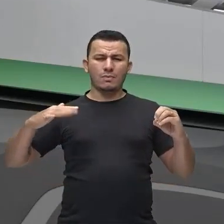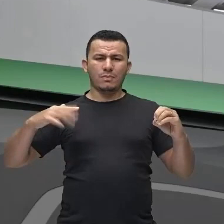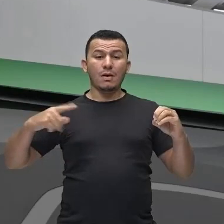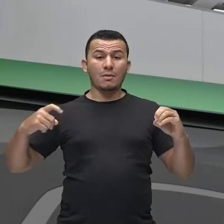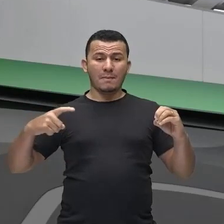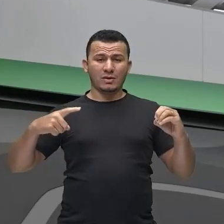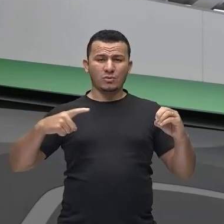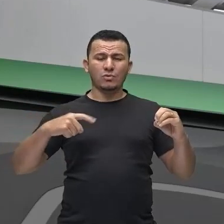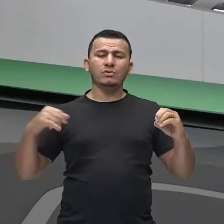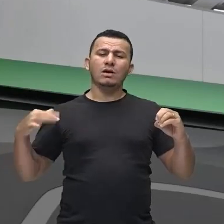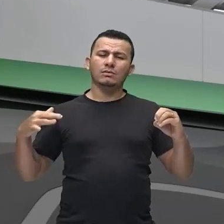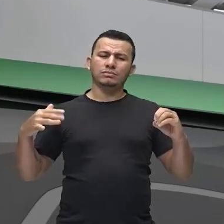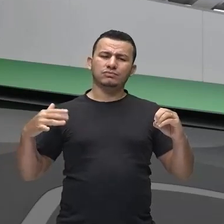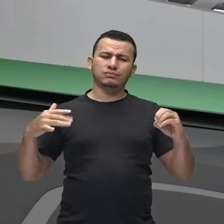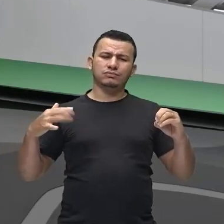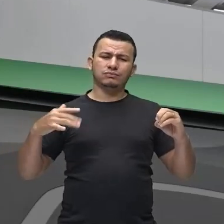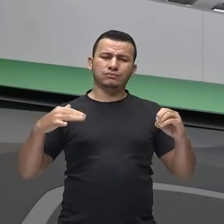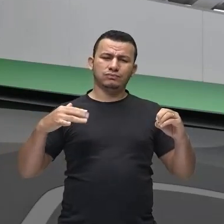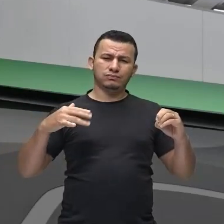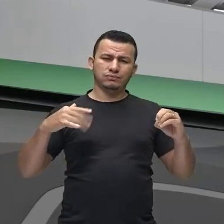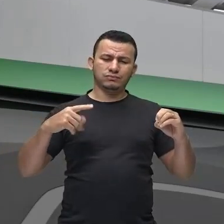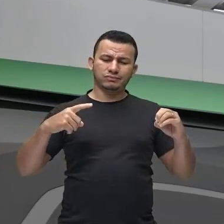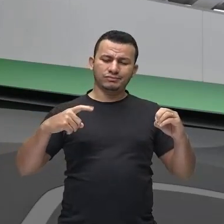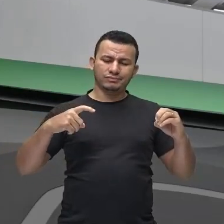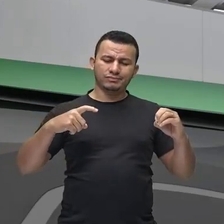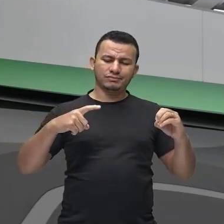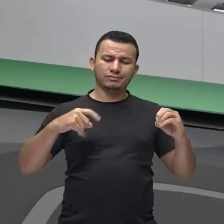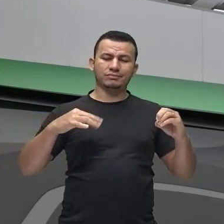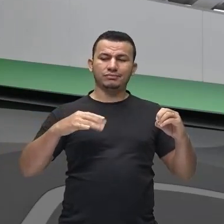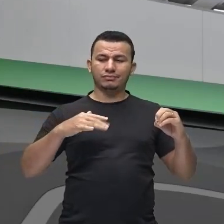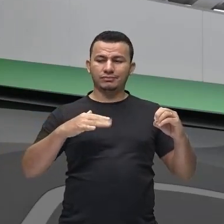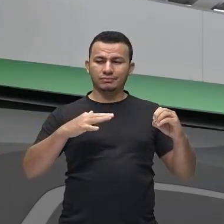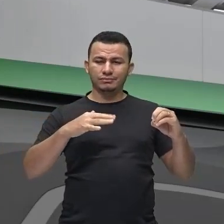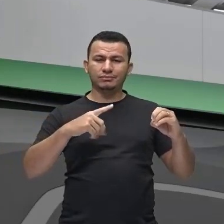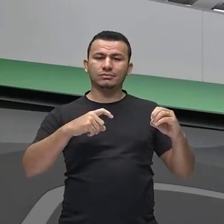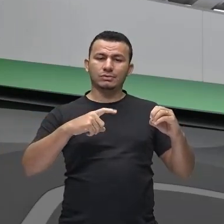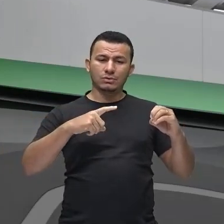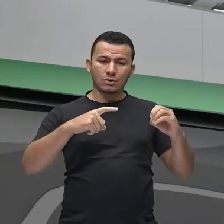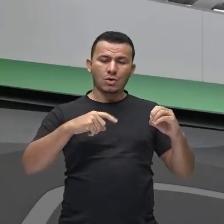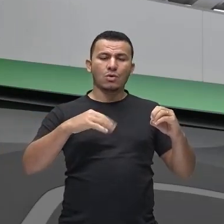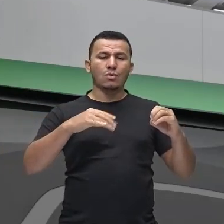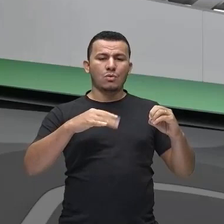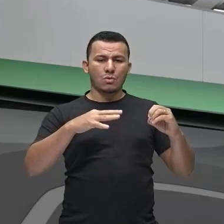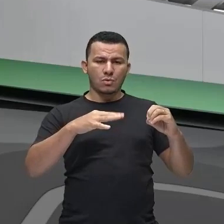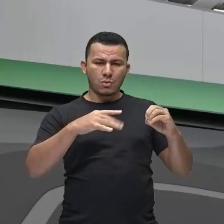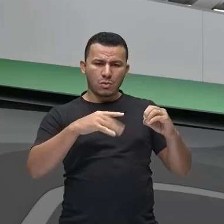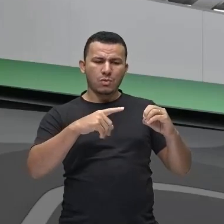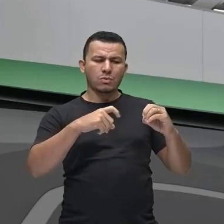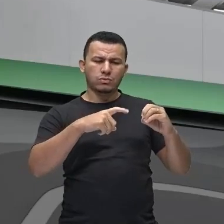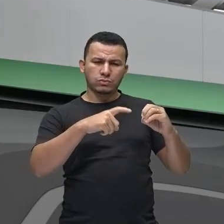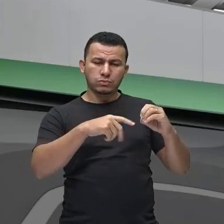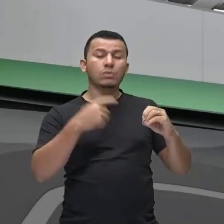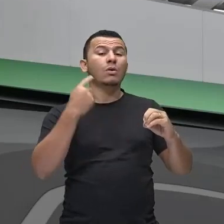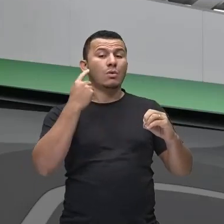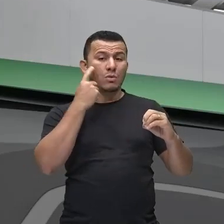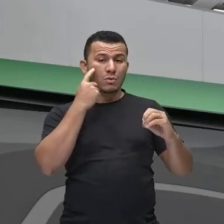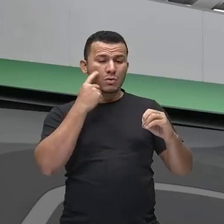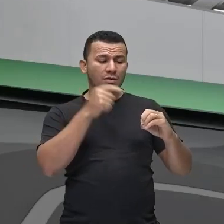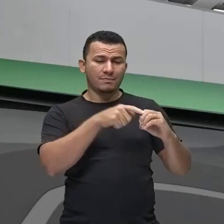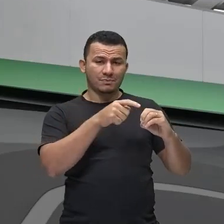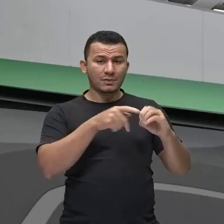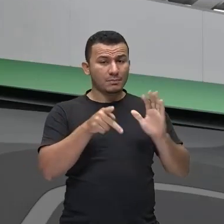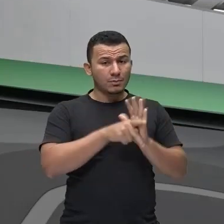aí reprodutoras masculinas nadando de encontro ao óvulo. Aqui a gente encontra, então, essa célula que é o